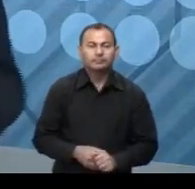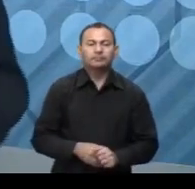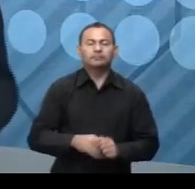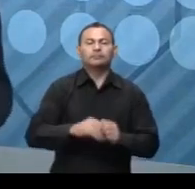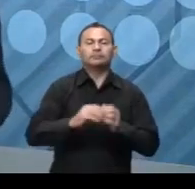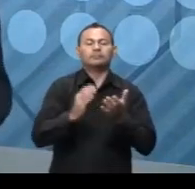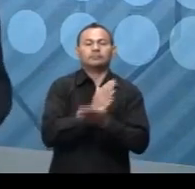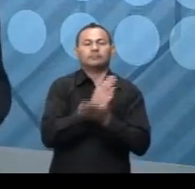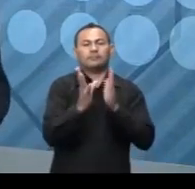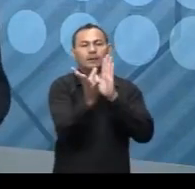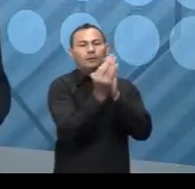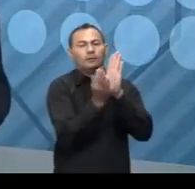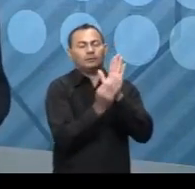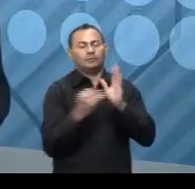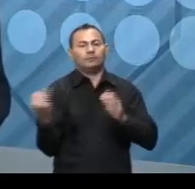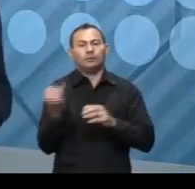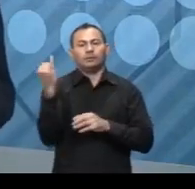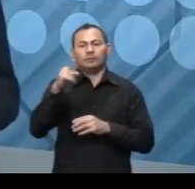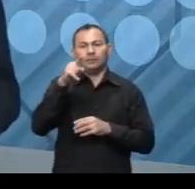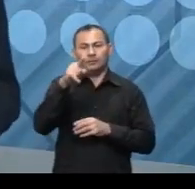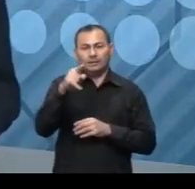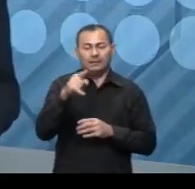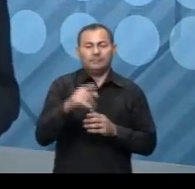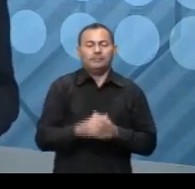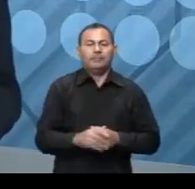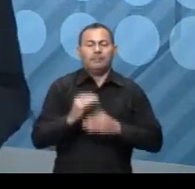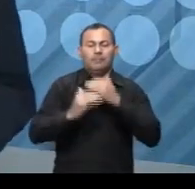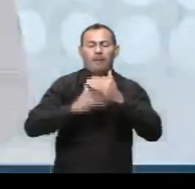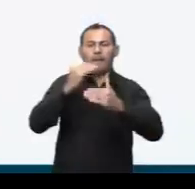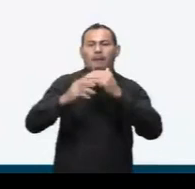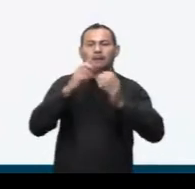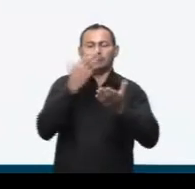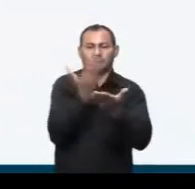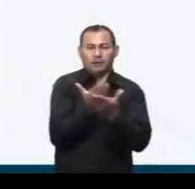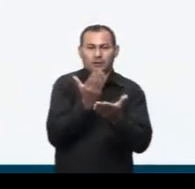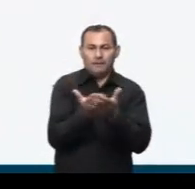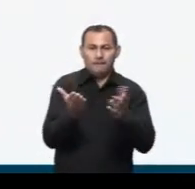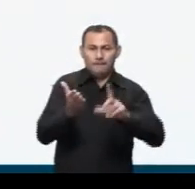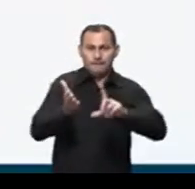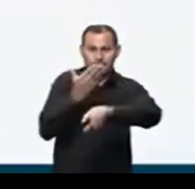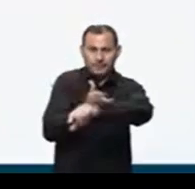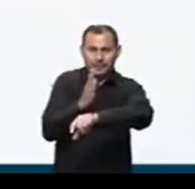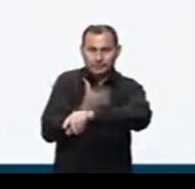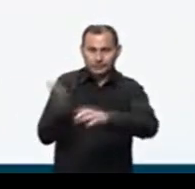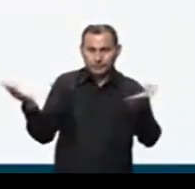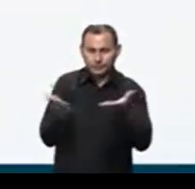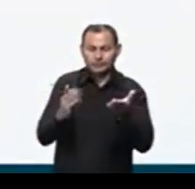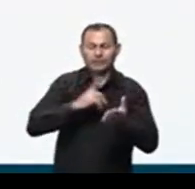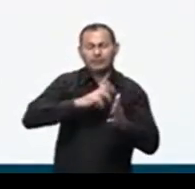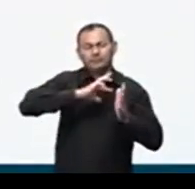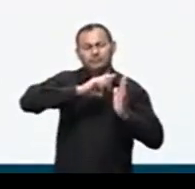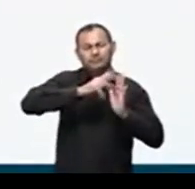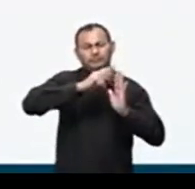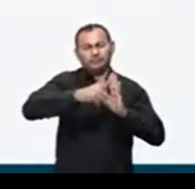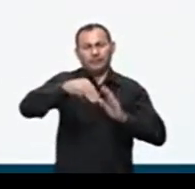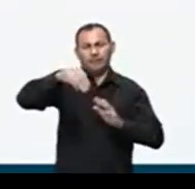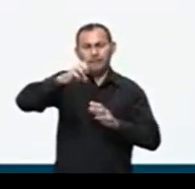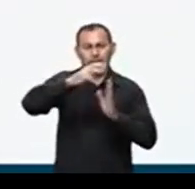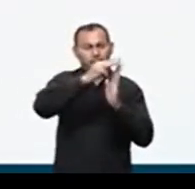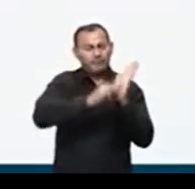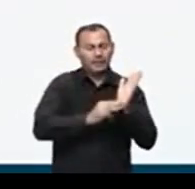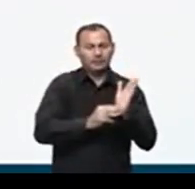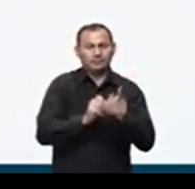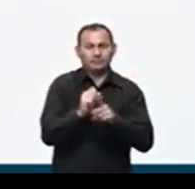em mais algum conteúdo essencial para você desenvolver essa nossa aula prática de hoje. Então, existem diversos métodos